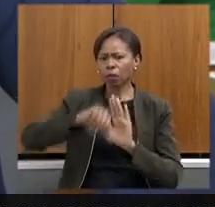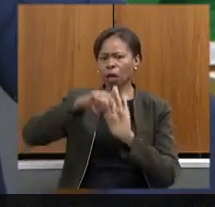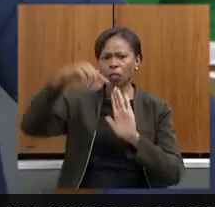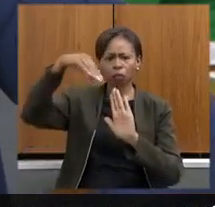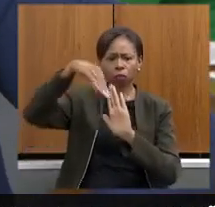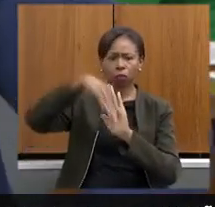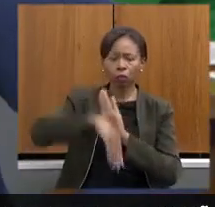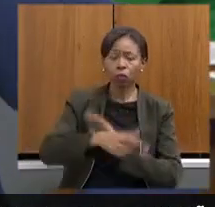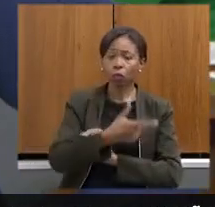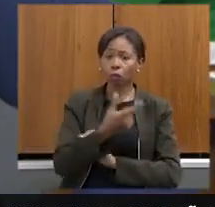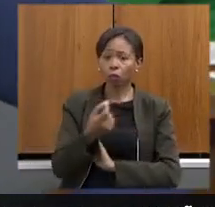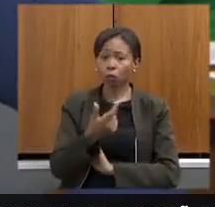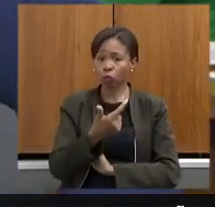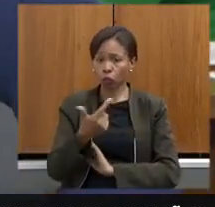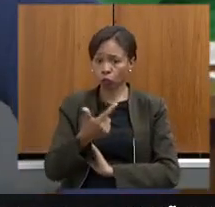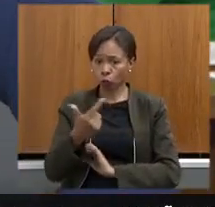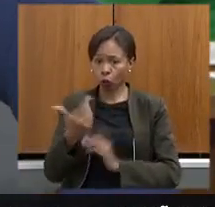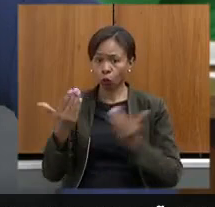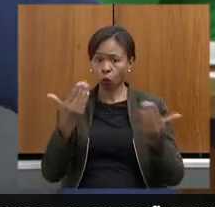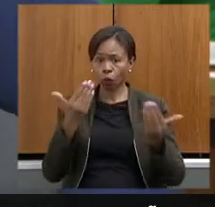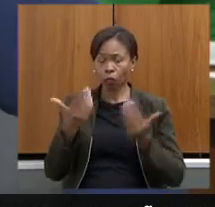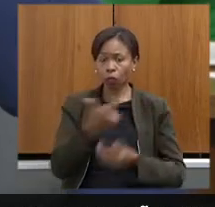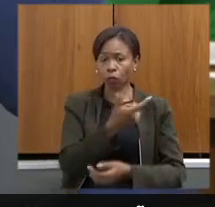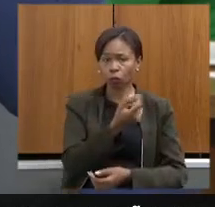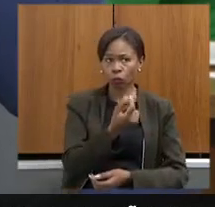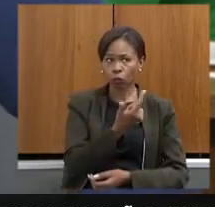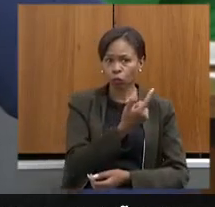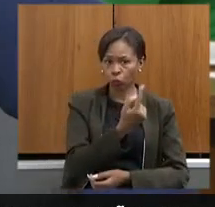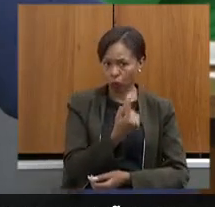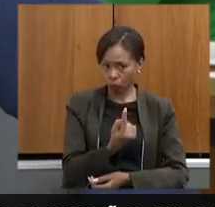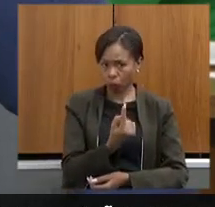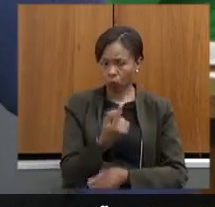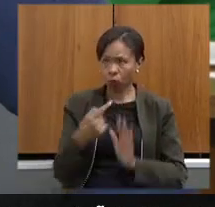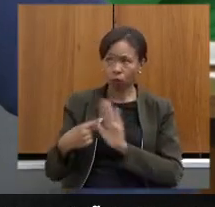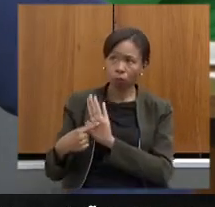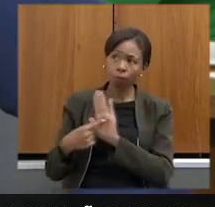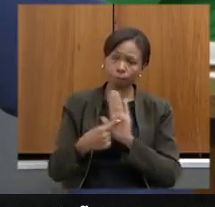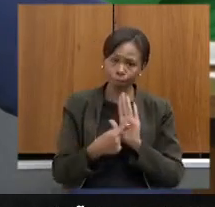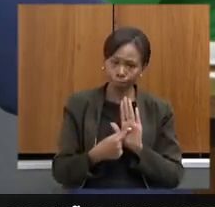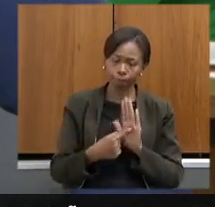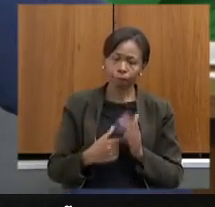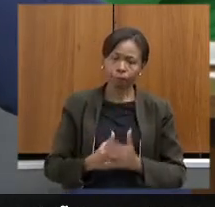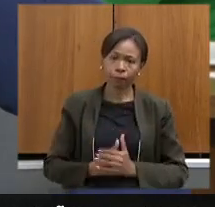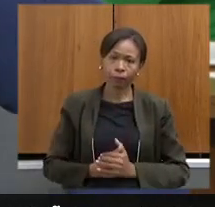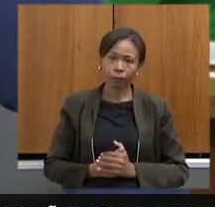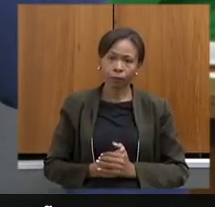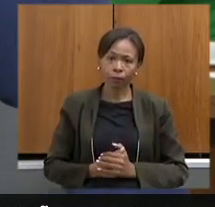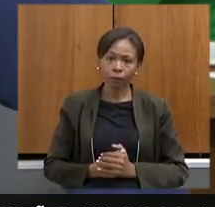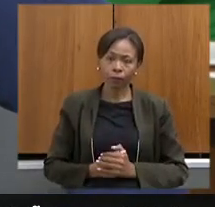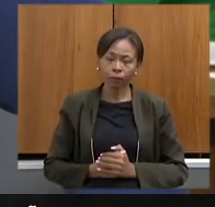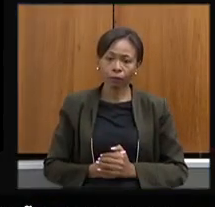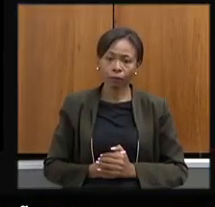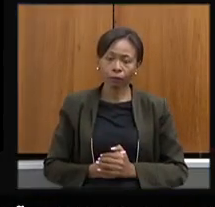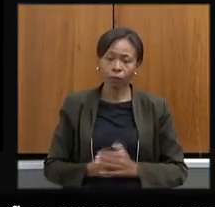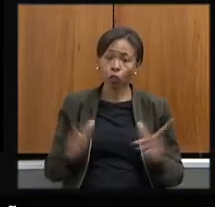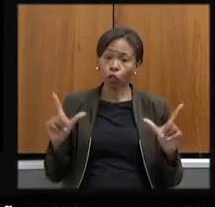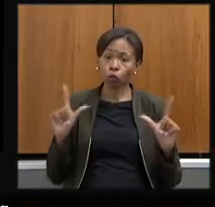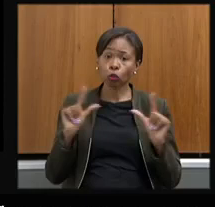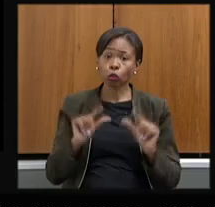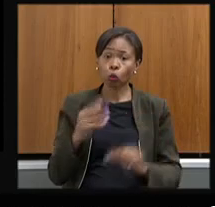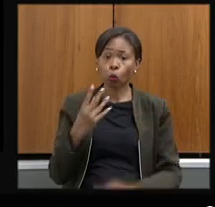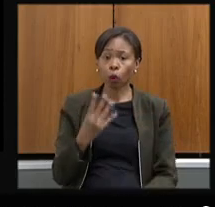de 2022 em relação à 2021 se puder passar por favor e diminuímos